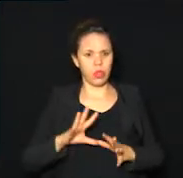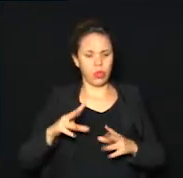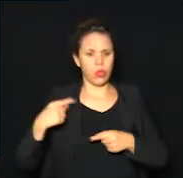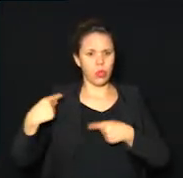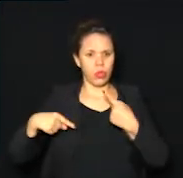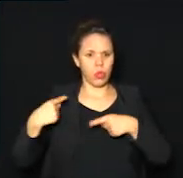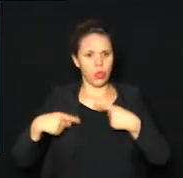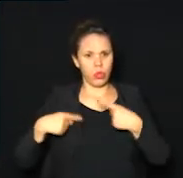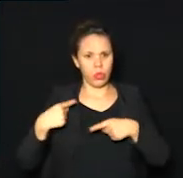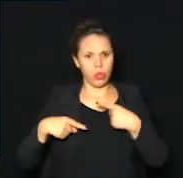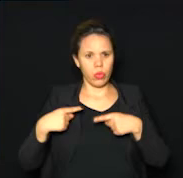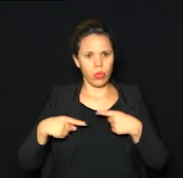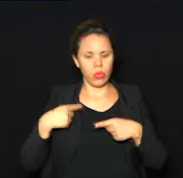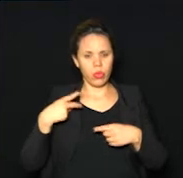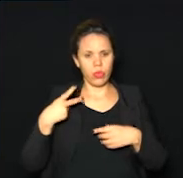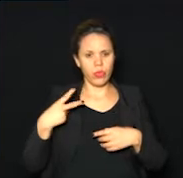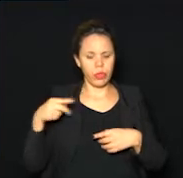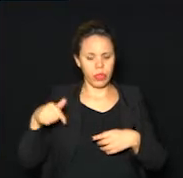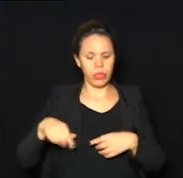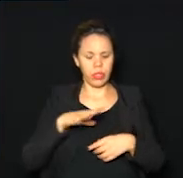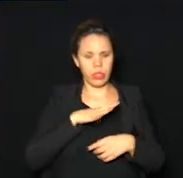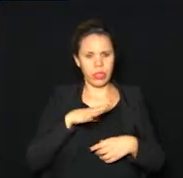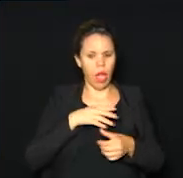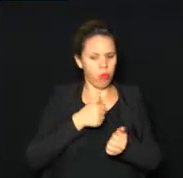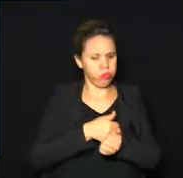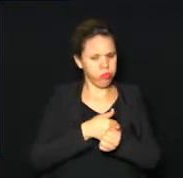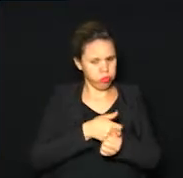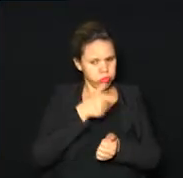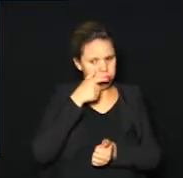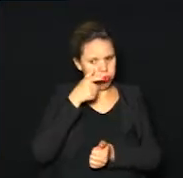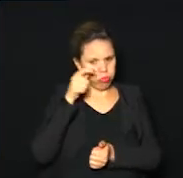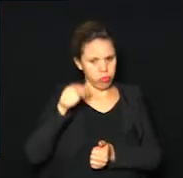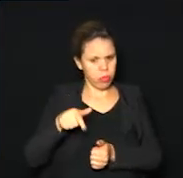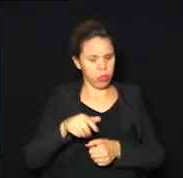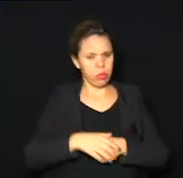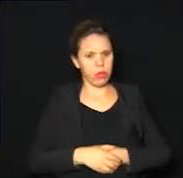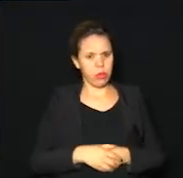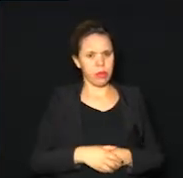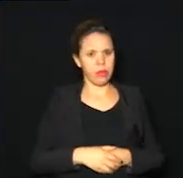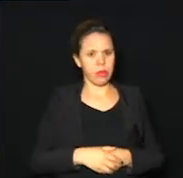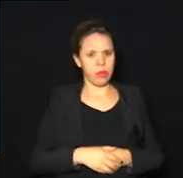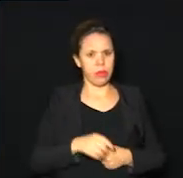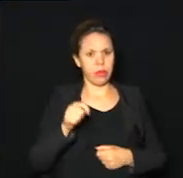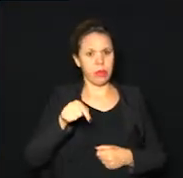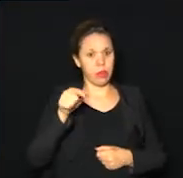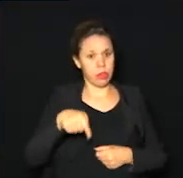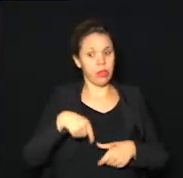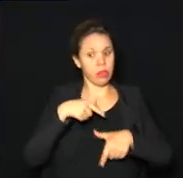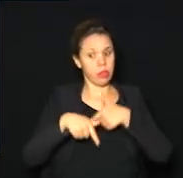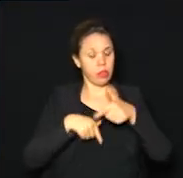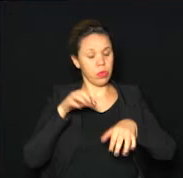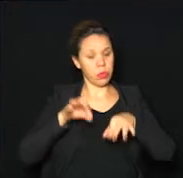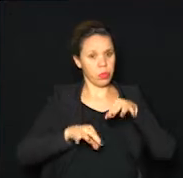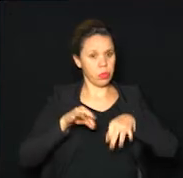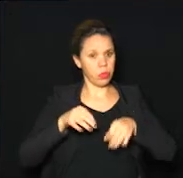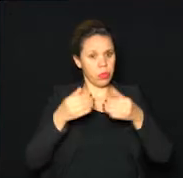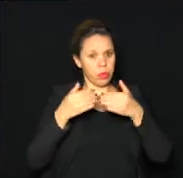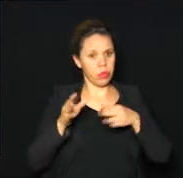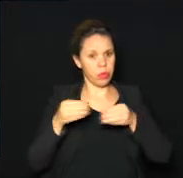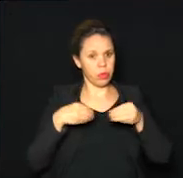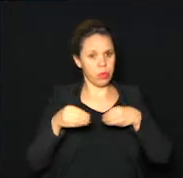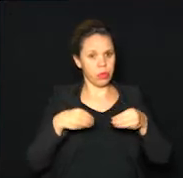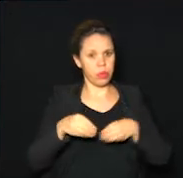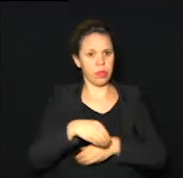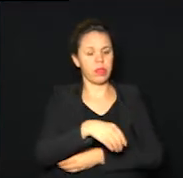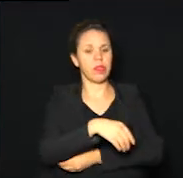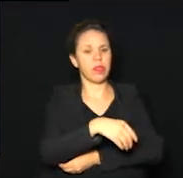cidade acompanhem, fiscalizem, né, essa dinâmica de abertura e